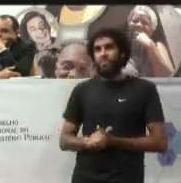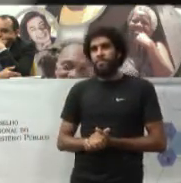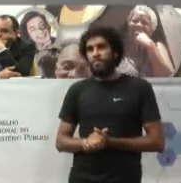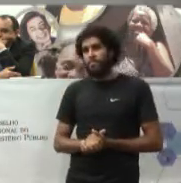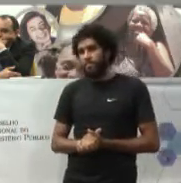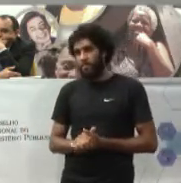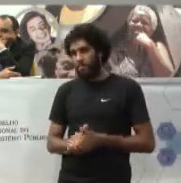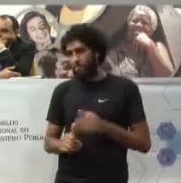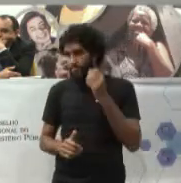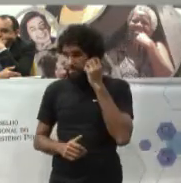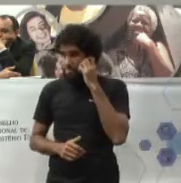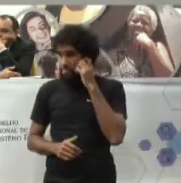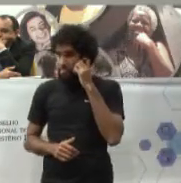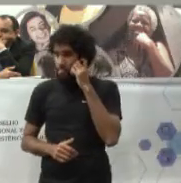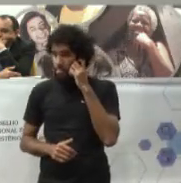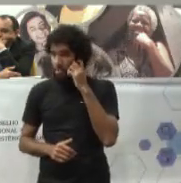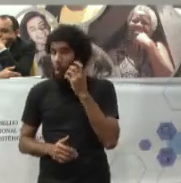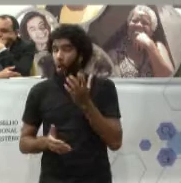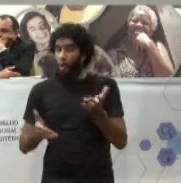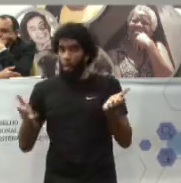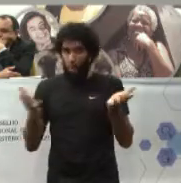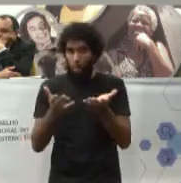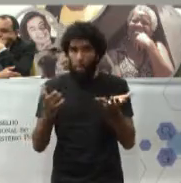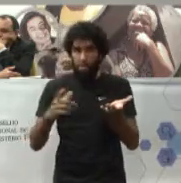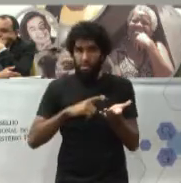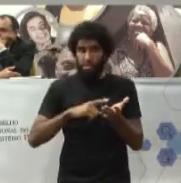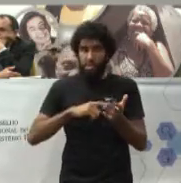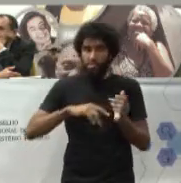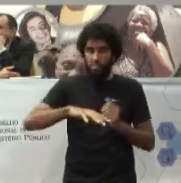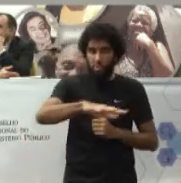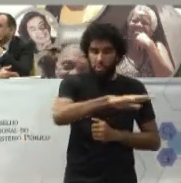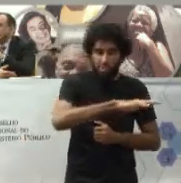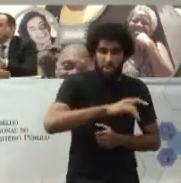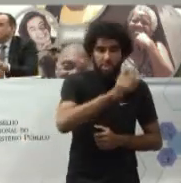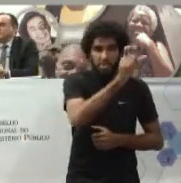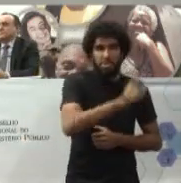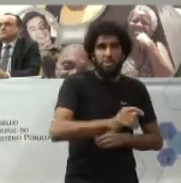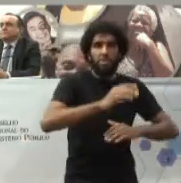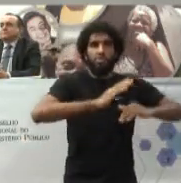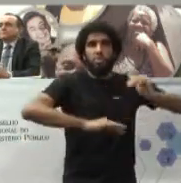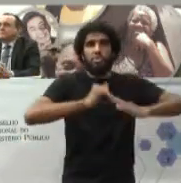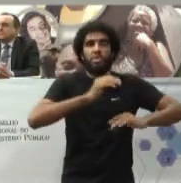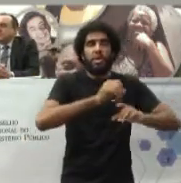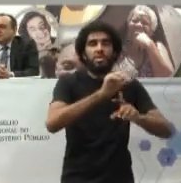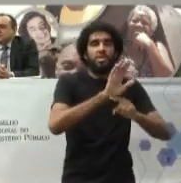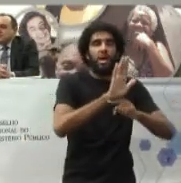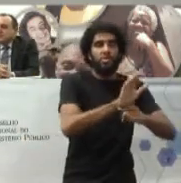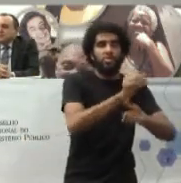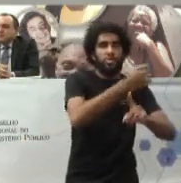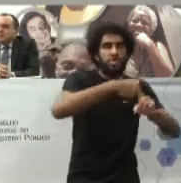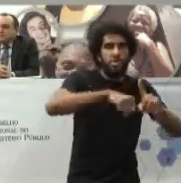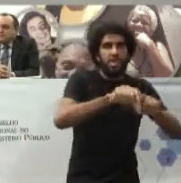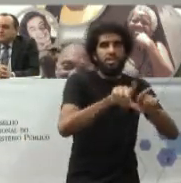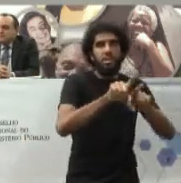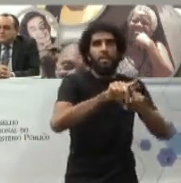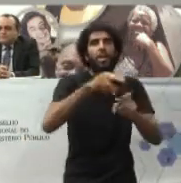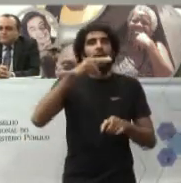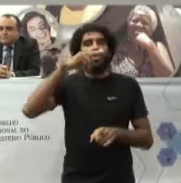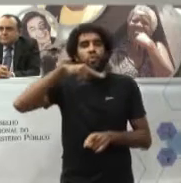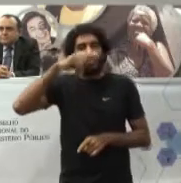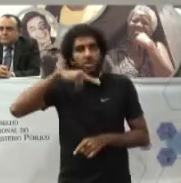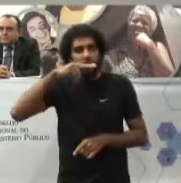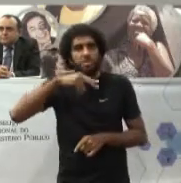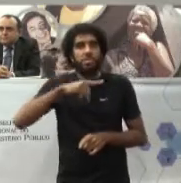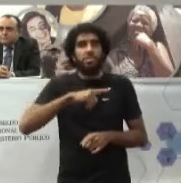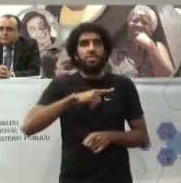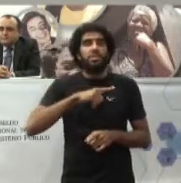um espaço para farmacêuticos para nutricionistas para assistentes sociais têm algum protagonismo